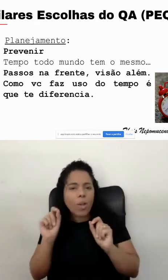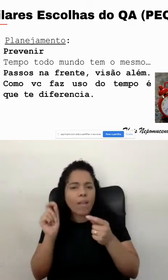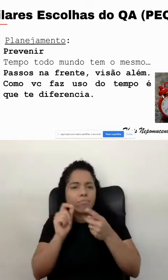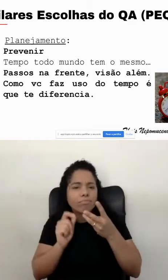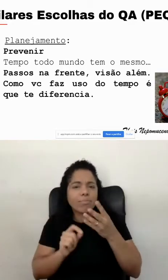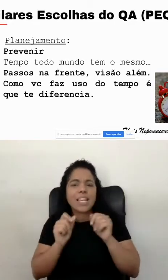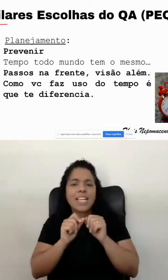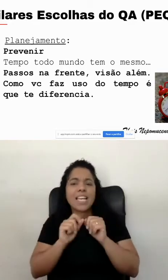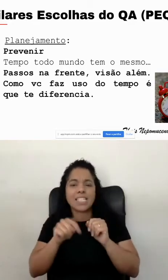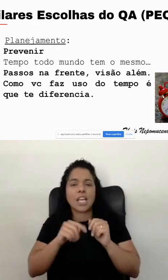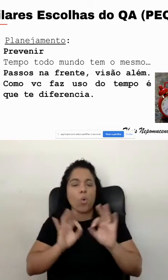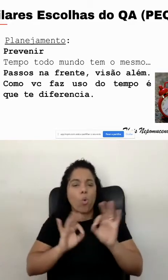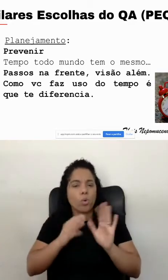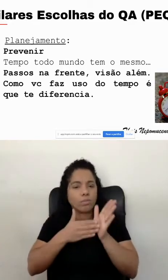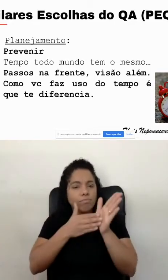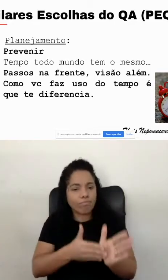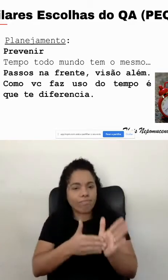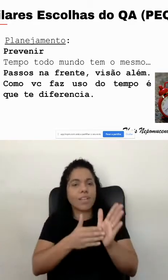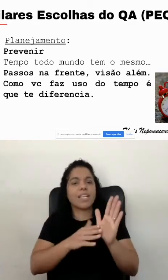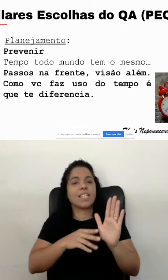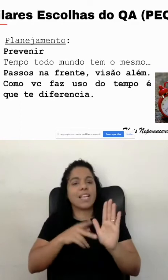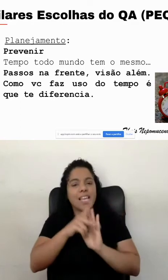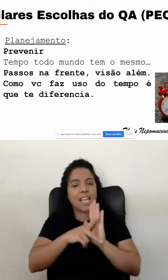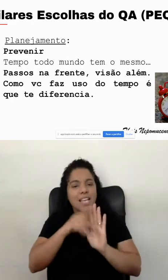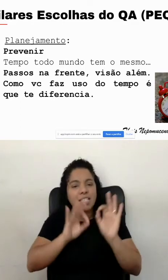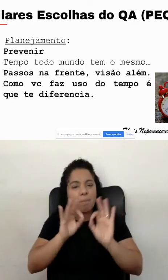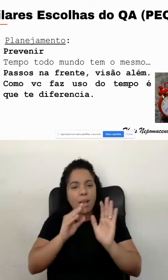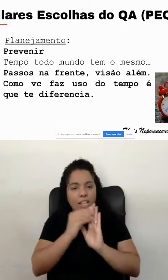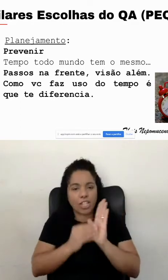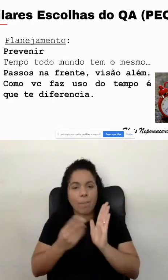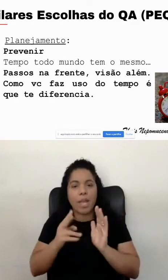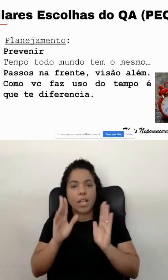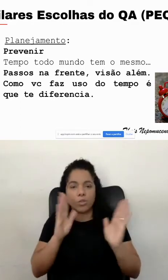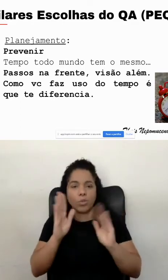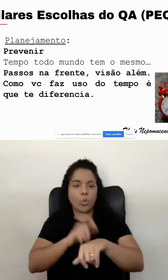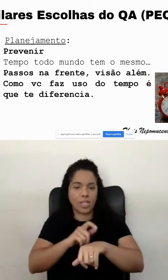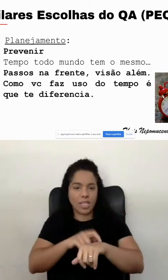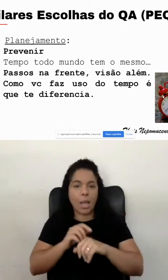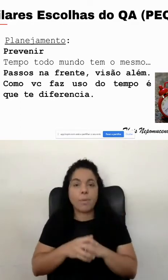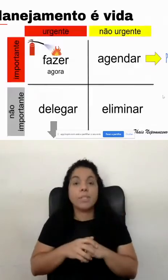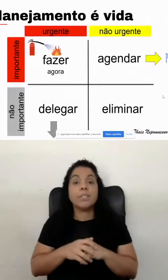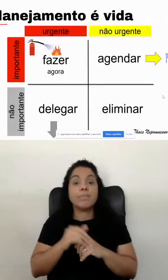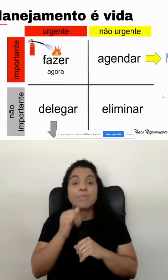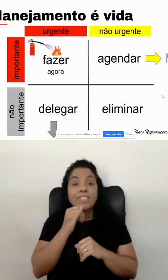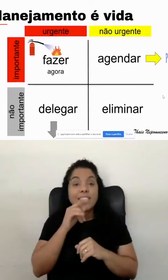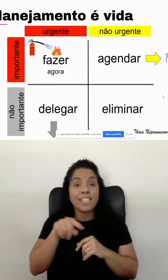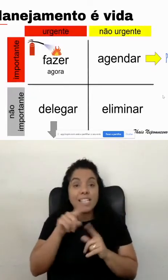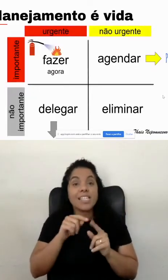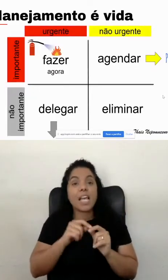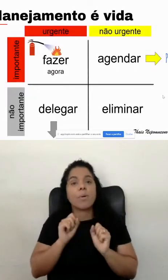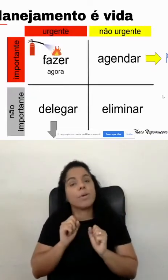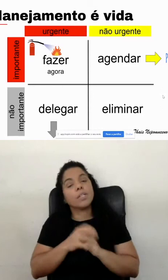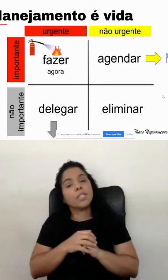executa esse planejamento, como você faz uso do seu tempo. E eu trouxe uma ilustração sobre